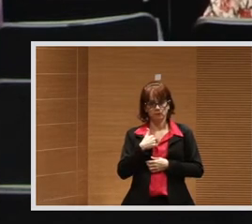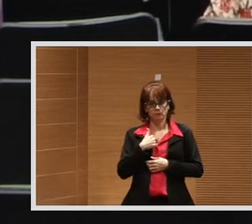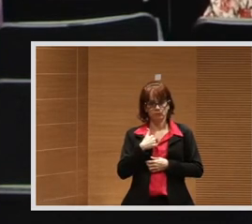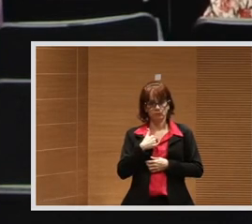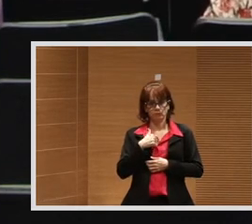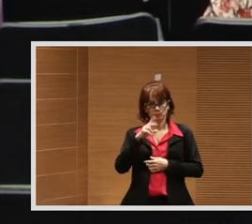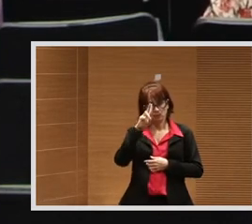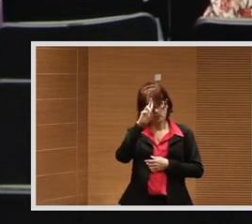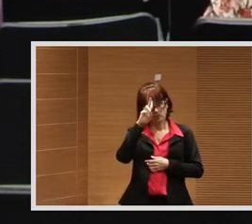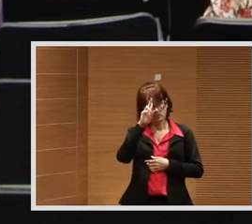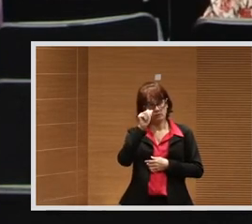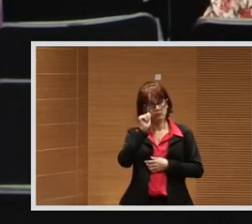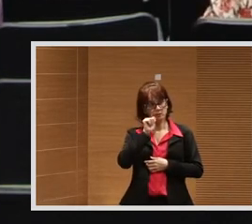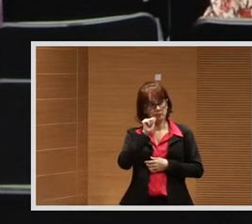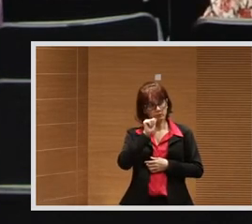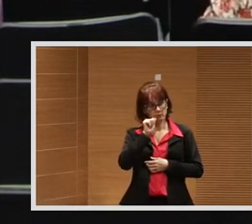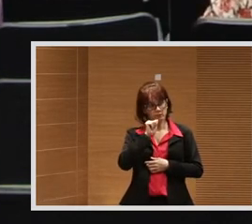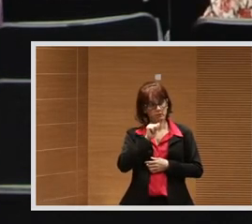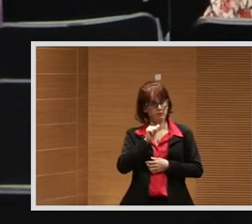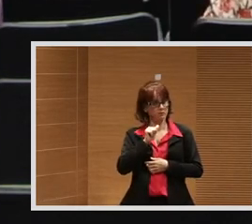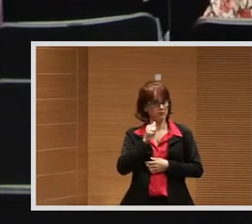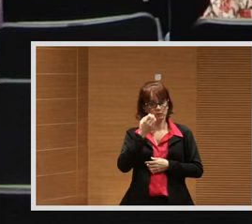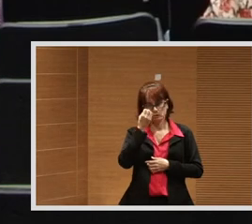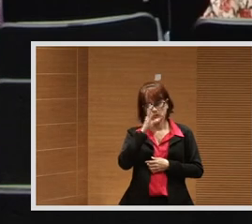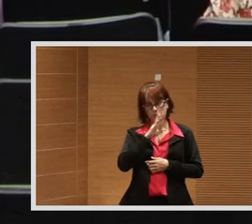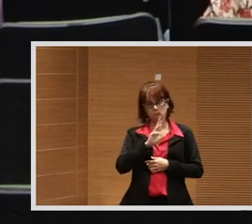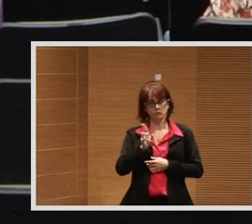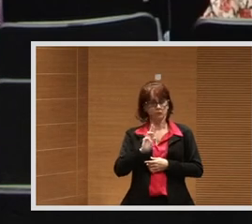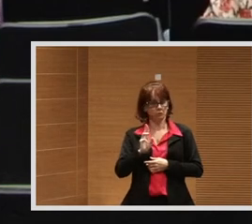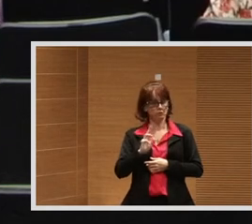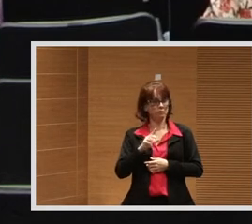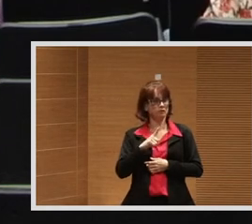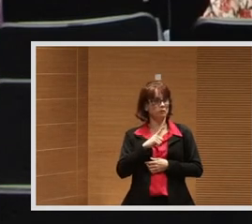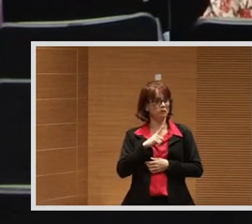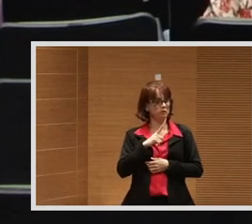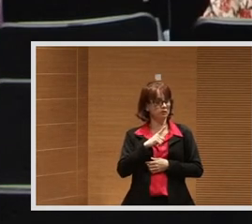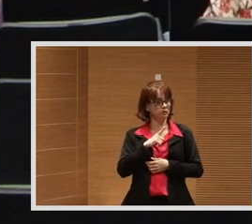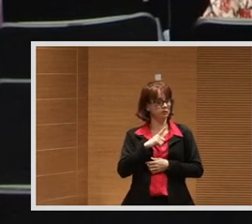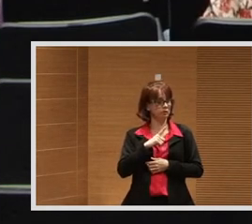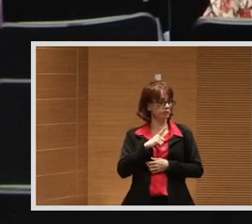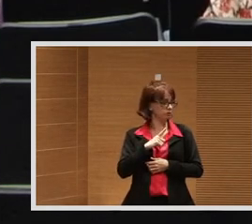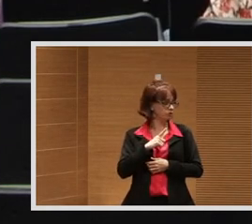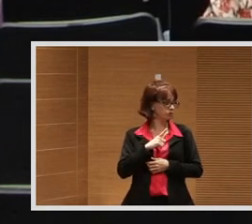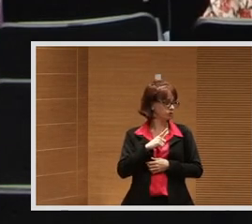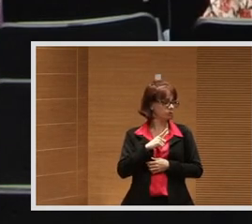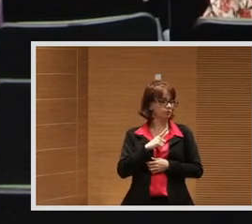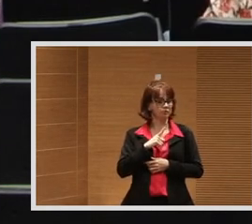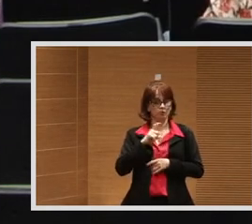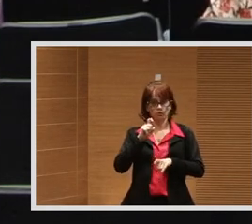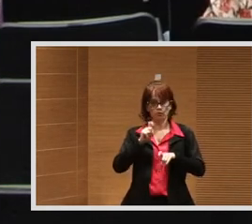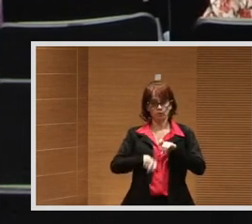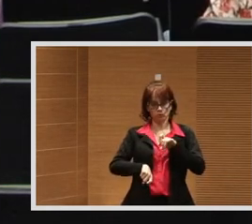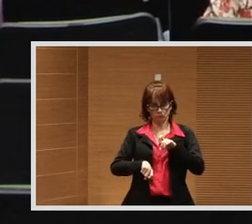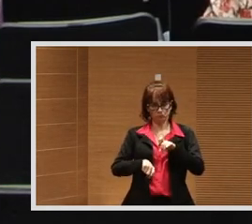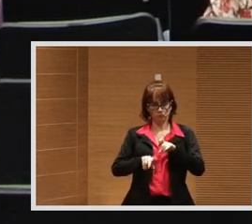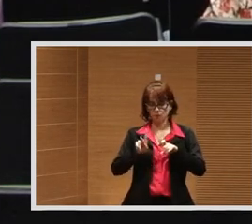abordou, não me lembro o nome dela, mas que tinha uma relação, uma origem num caso de estupro com o